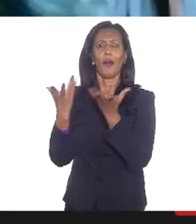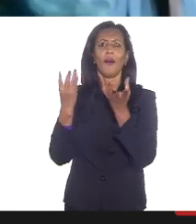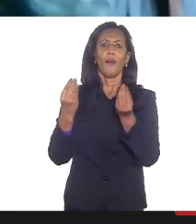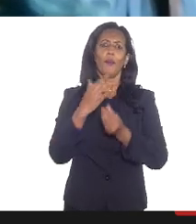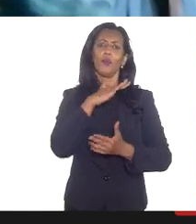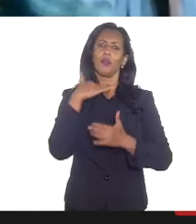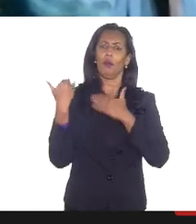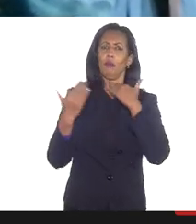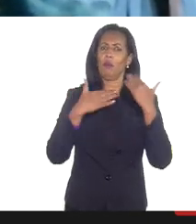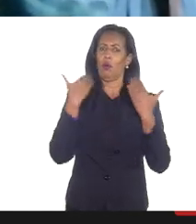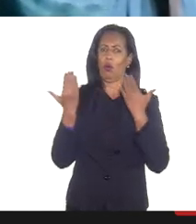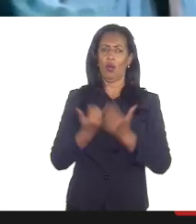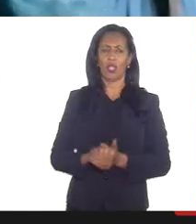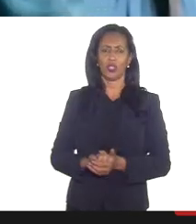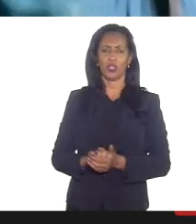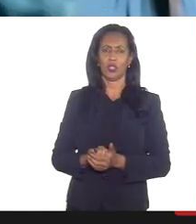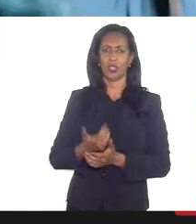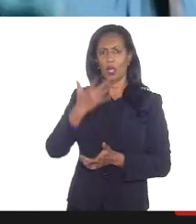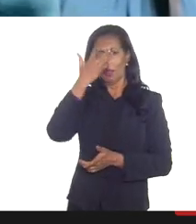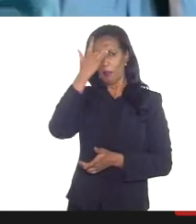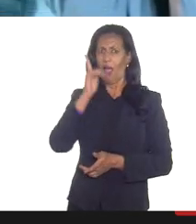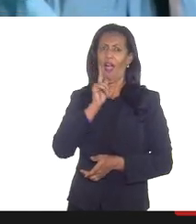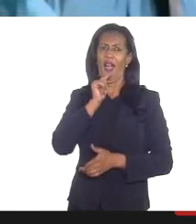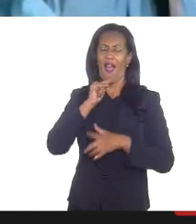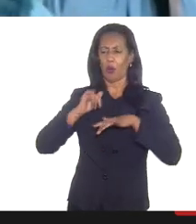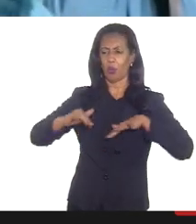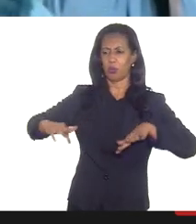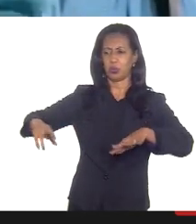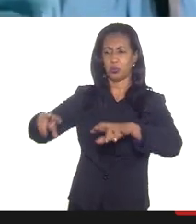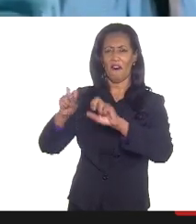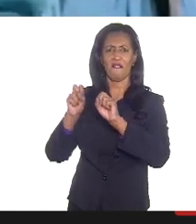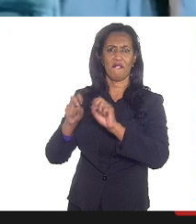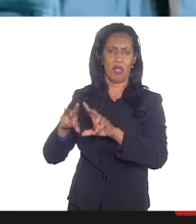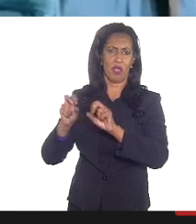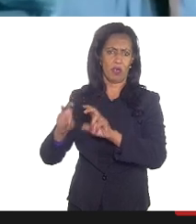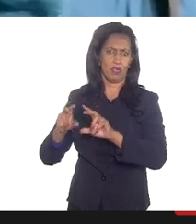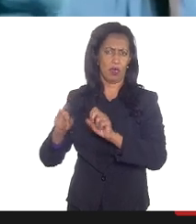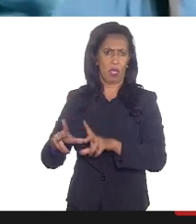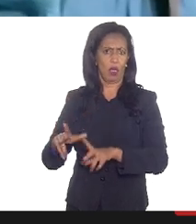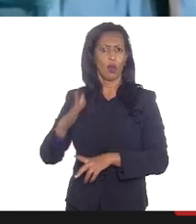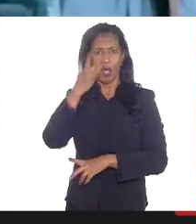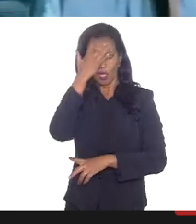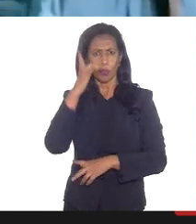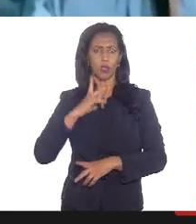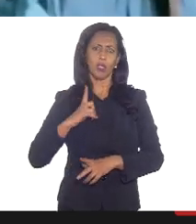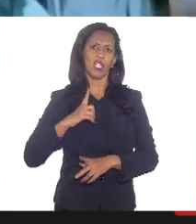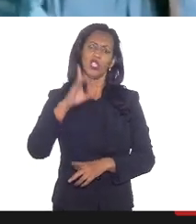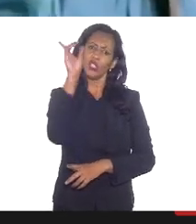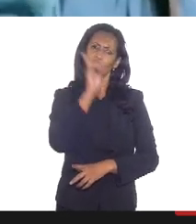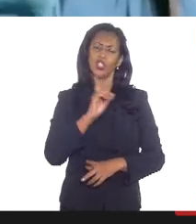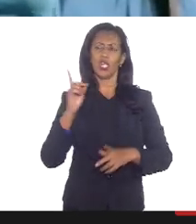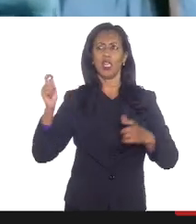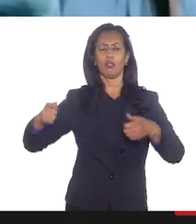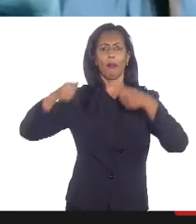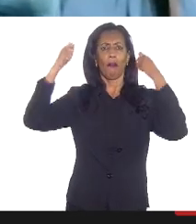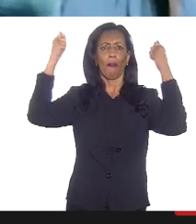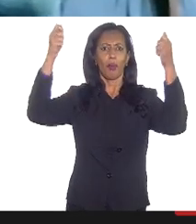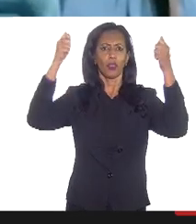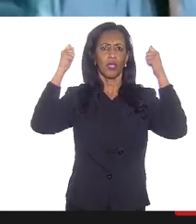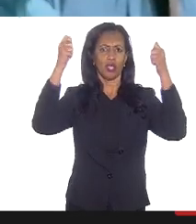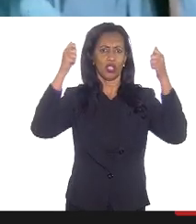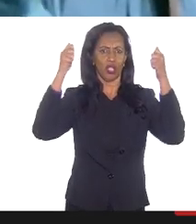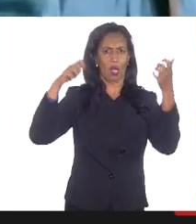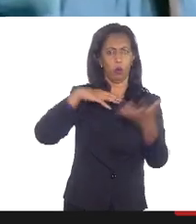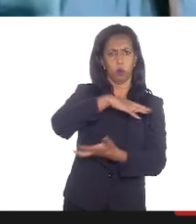de garimpeiros, intoxicação das águas. As pessoas têm o direito de protestar. Um projeto que vai ser